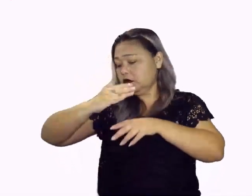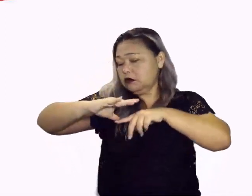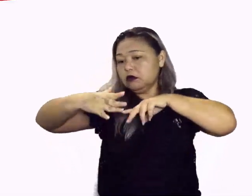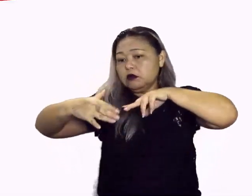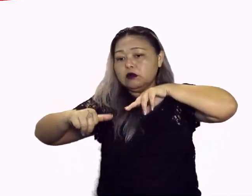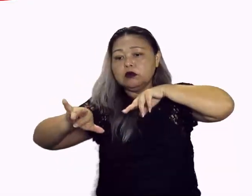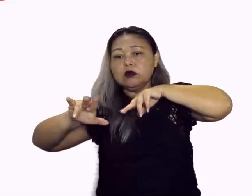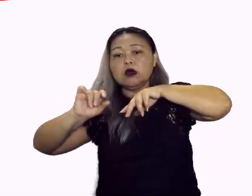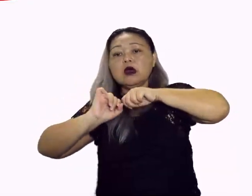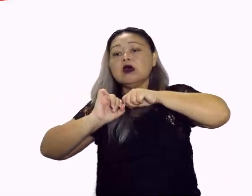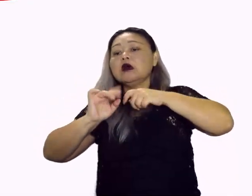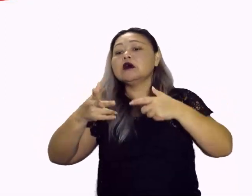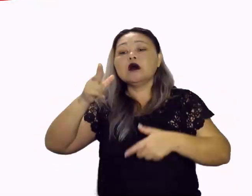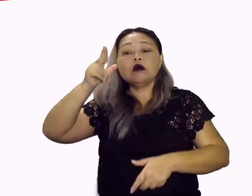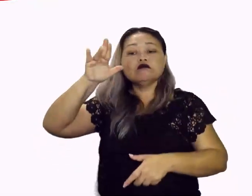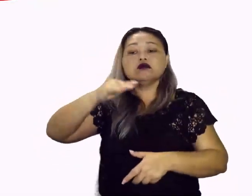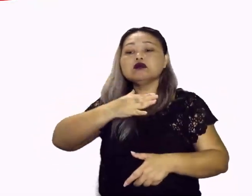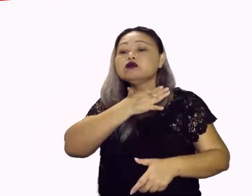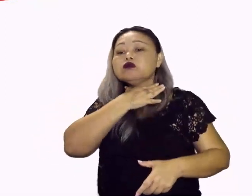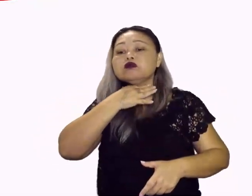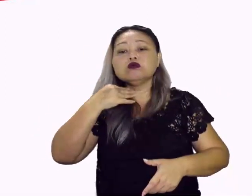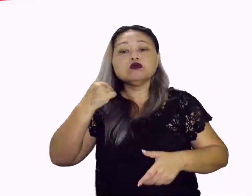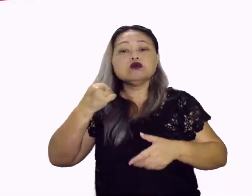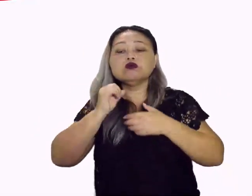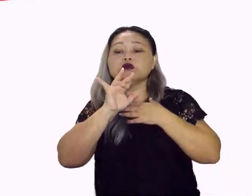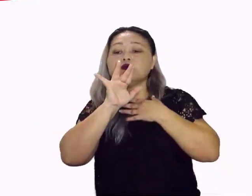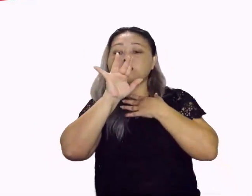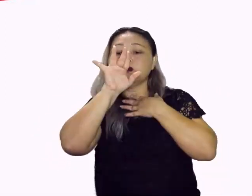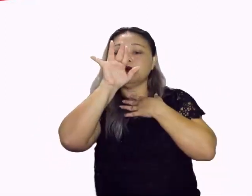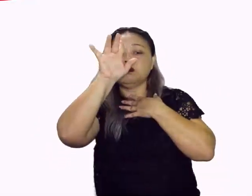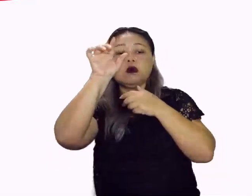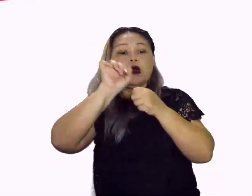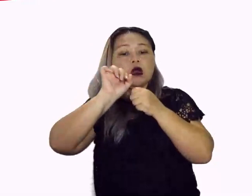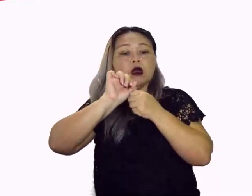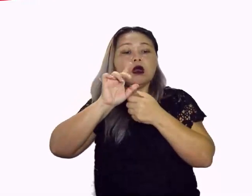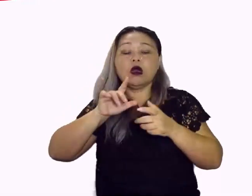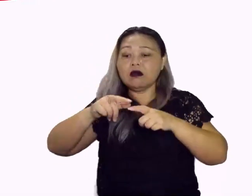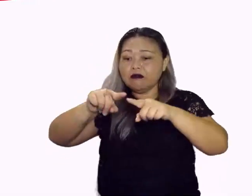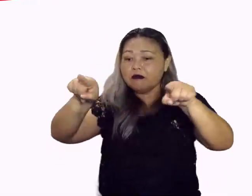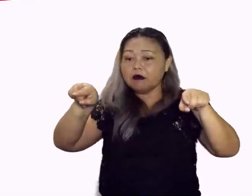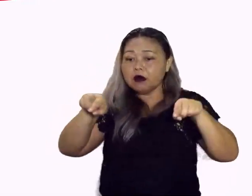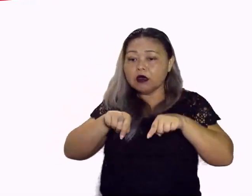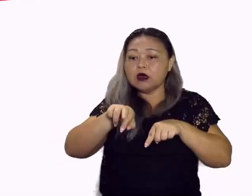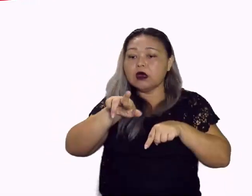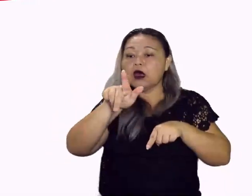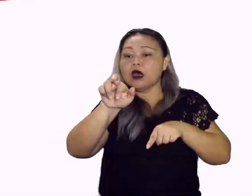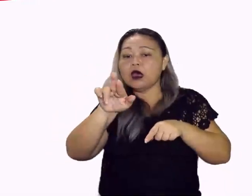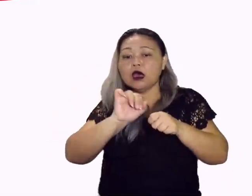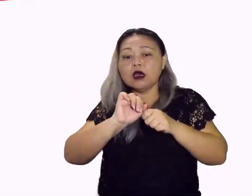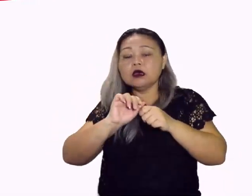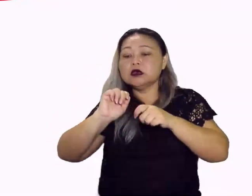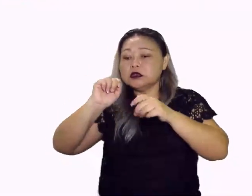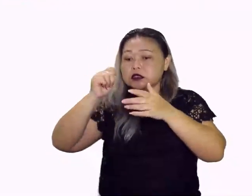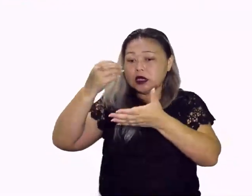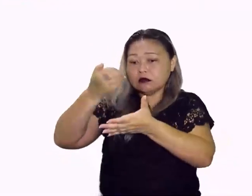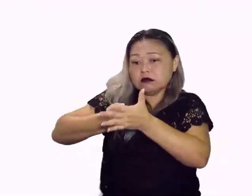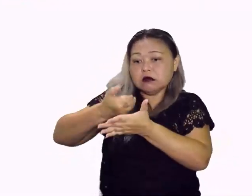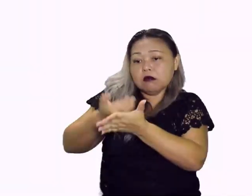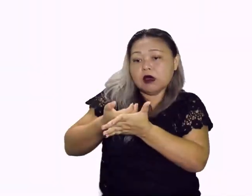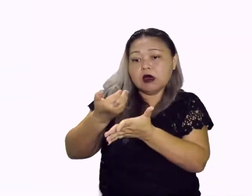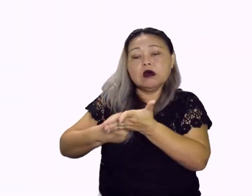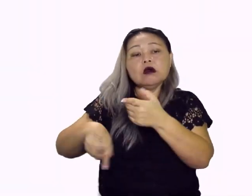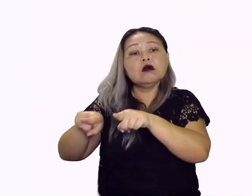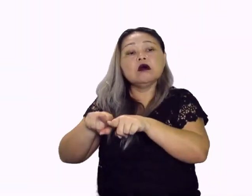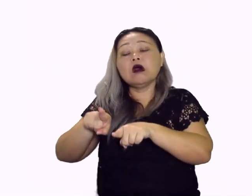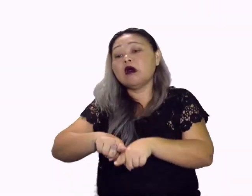mula sem cabeça, a da Vitória Régia, que é aquela planta, né? E da mandioca.